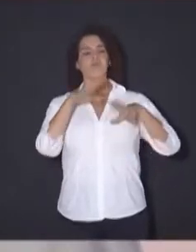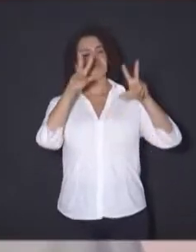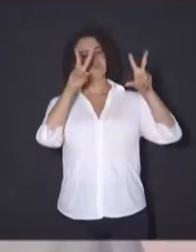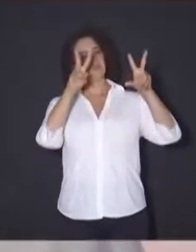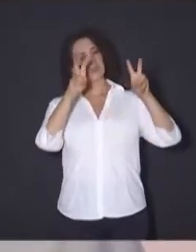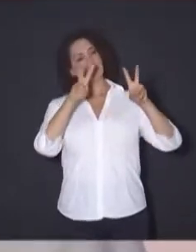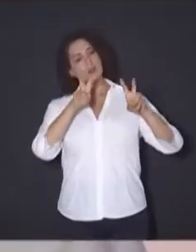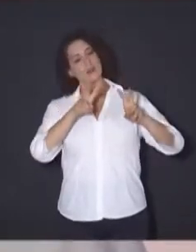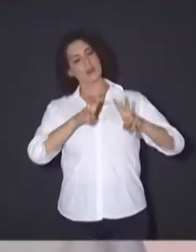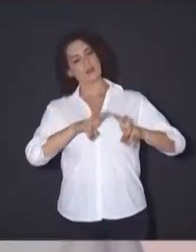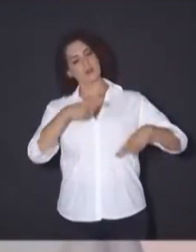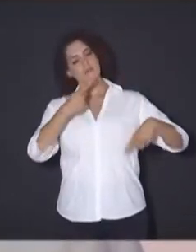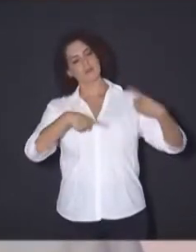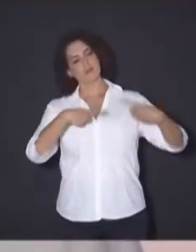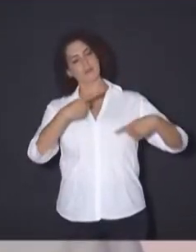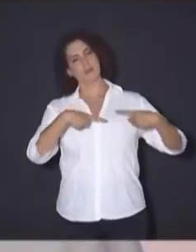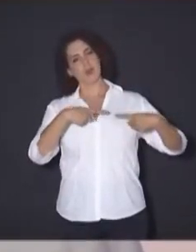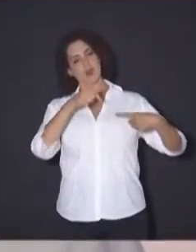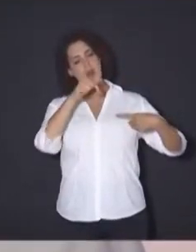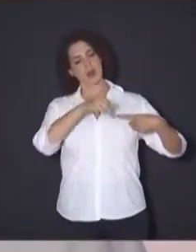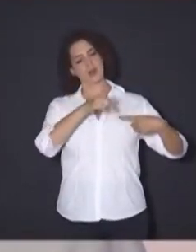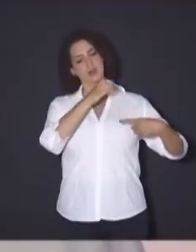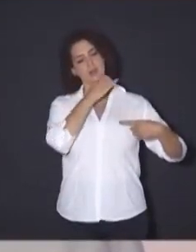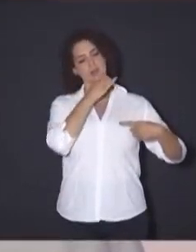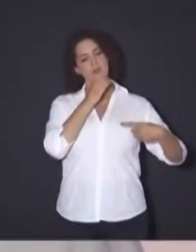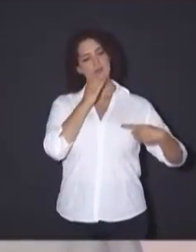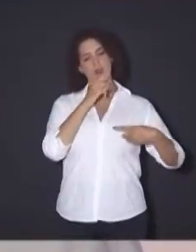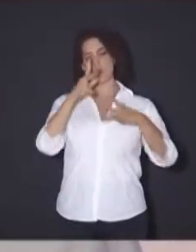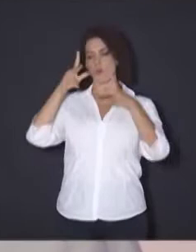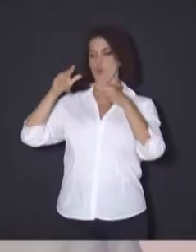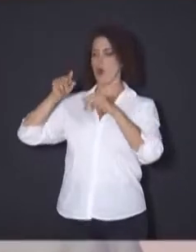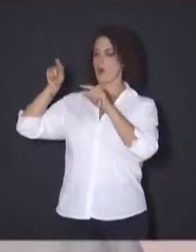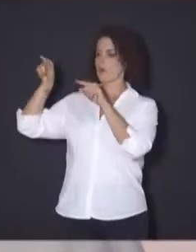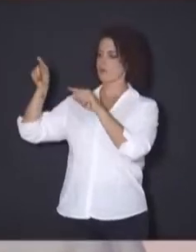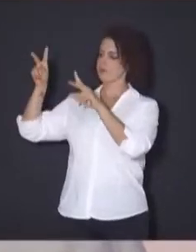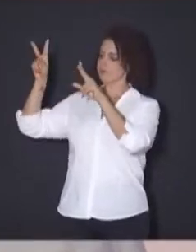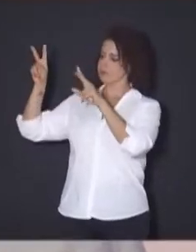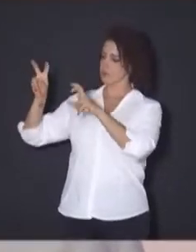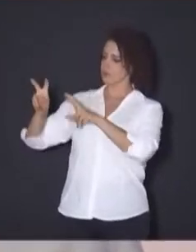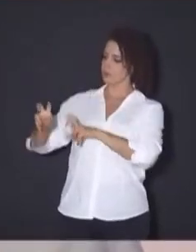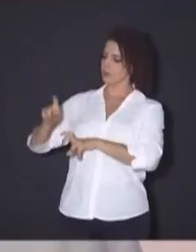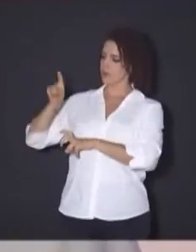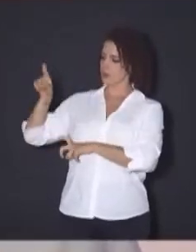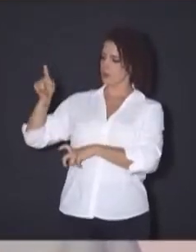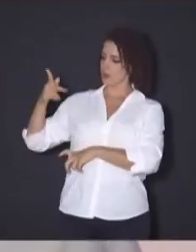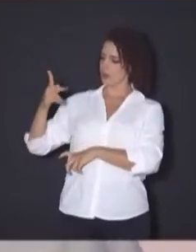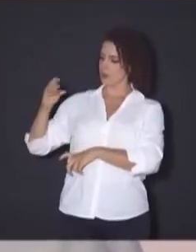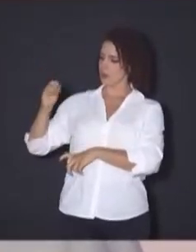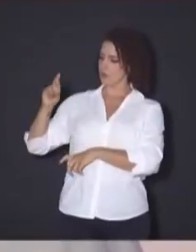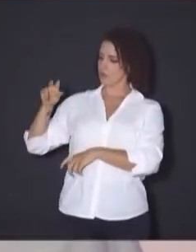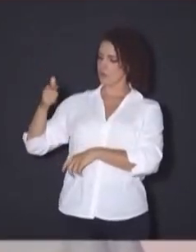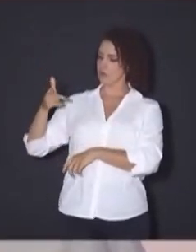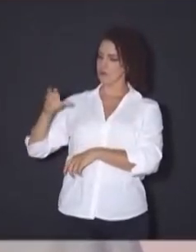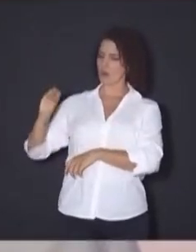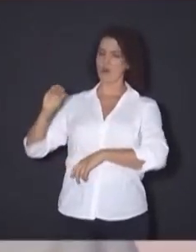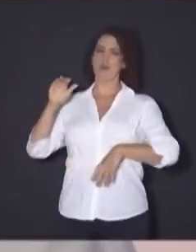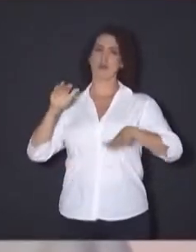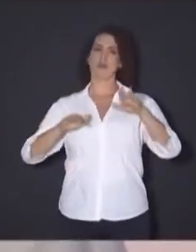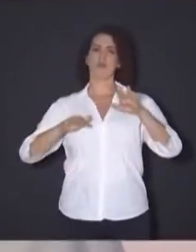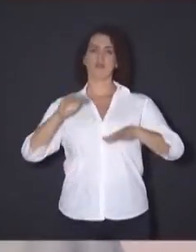mesmas palavras que estão lá nem tinga e em portão e que muitas vezes não temos esses espaços